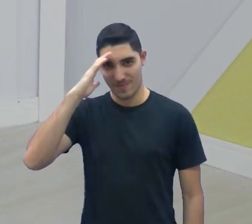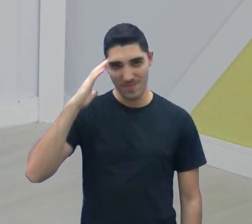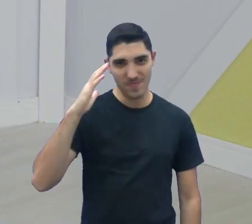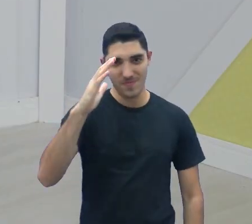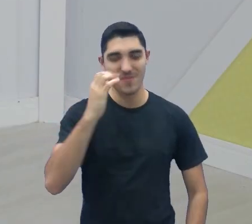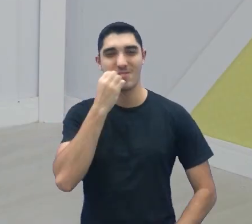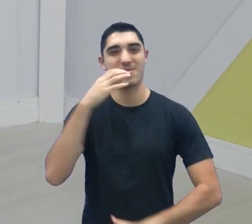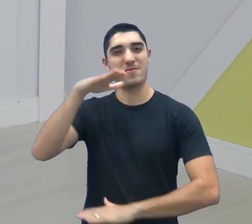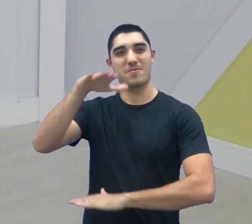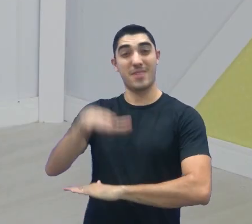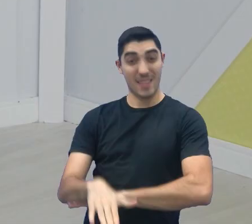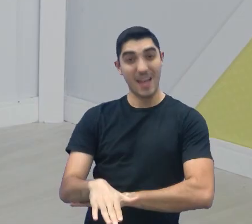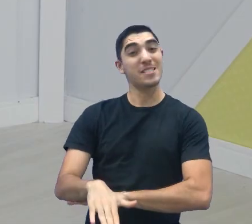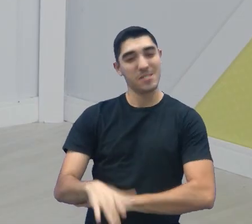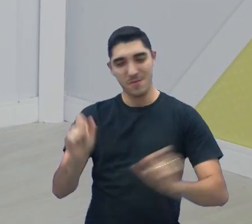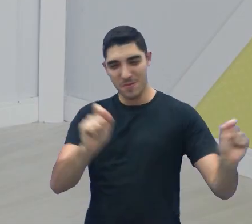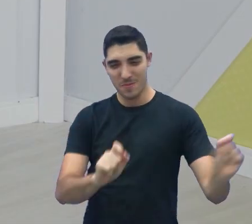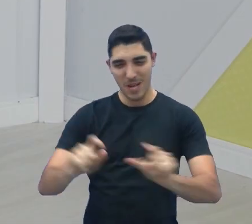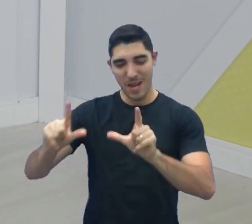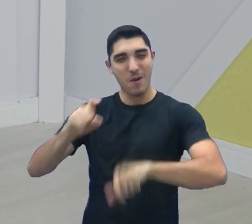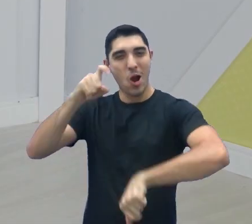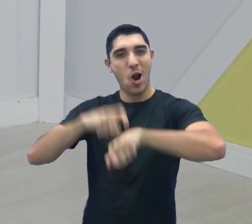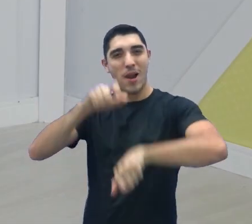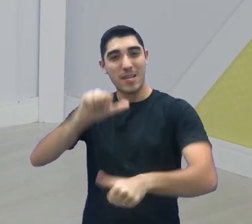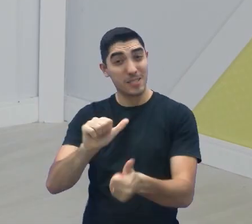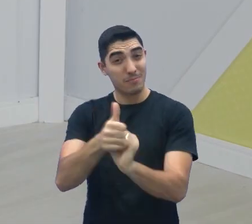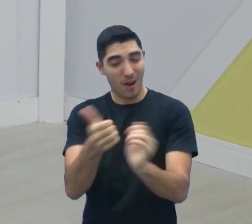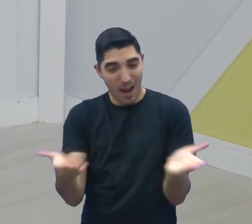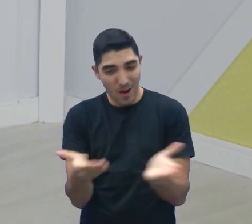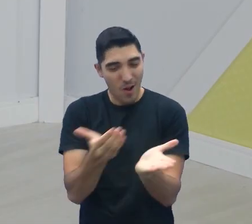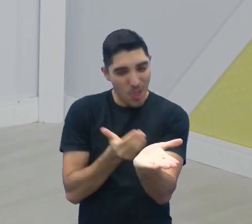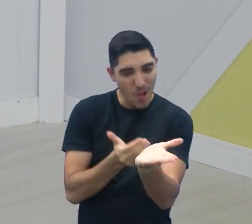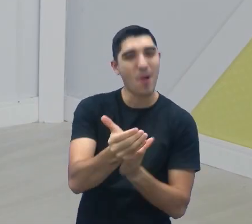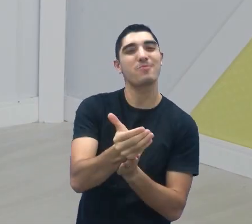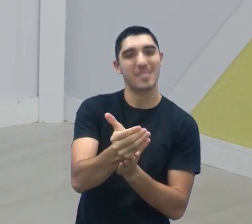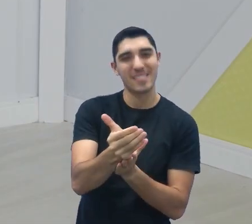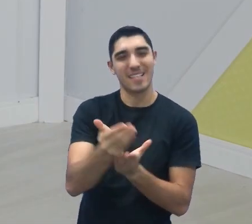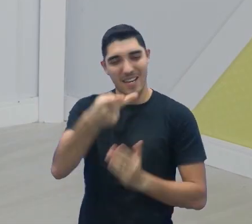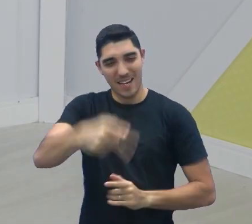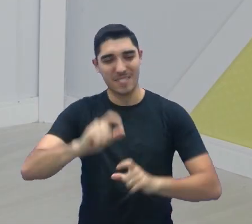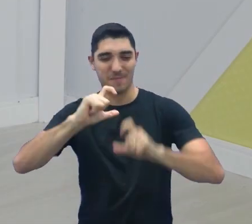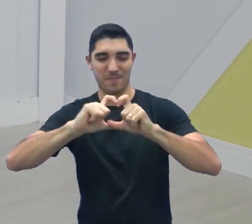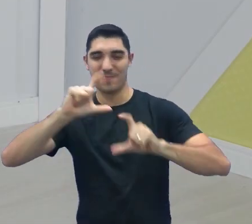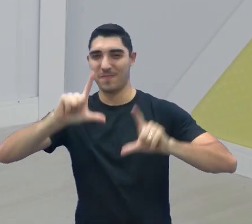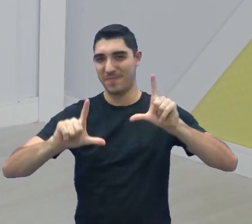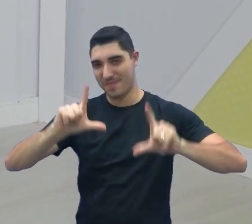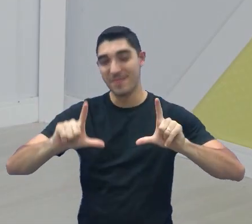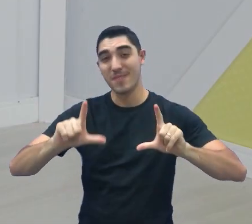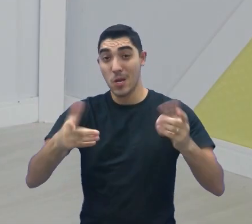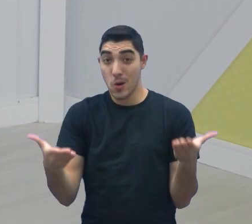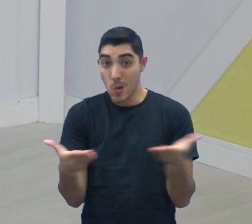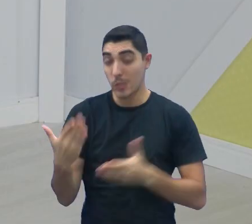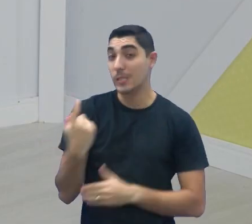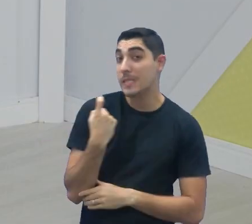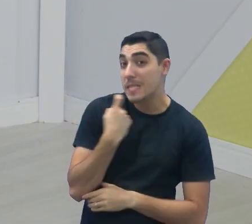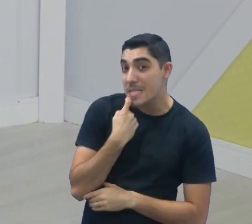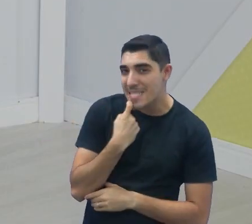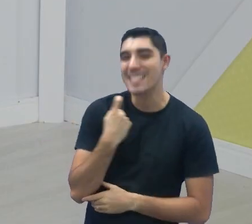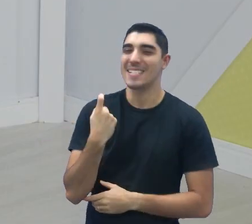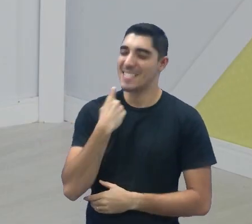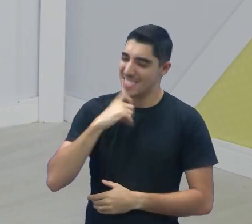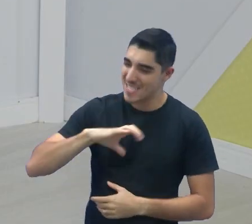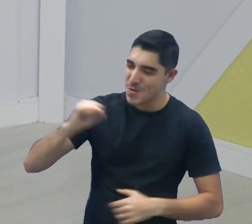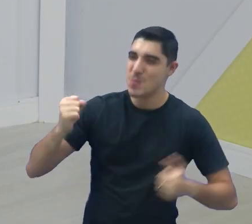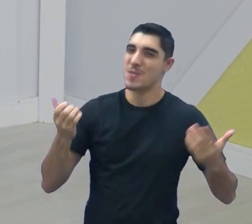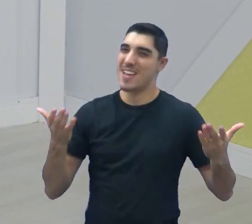boa tarde para você. Tá começando a Hora do Esporte aqui na tela da TV Câmara de São José dos Campos. Vamos juntos nesta sexta-feira.